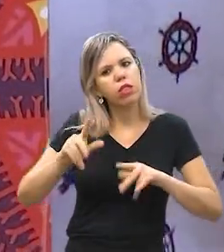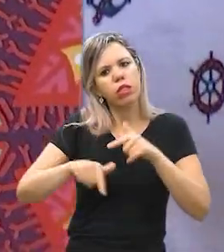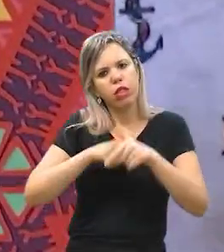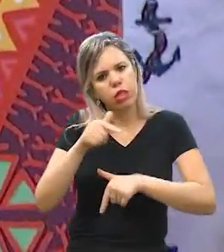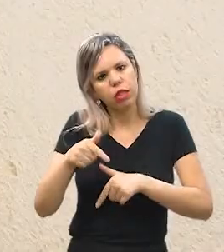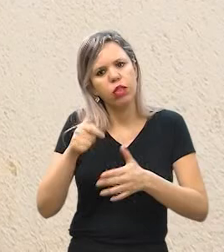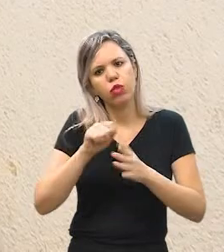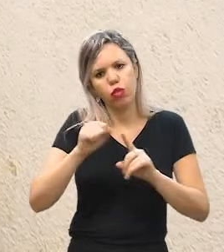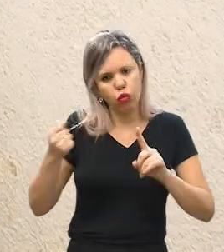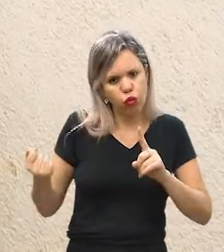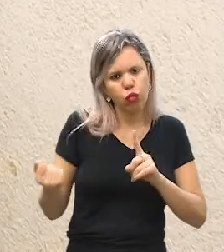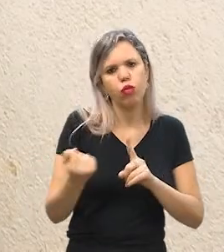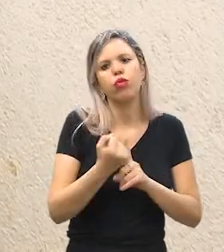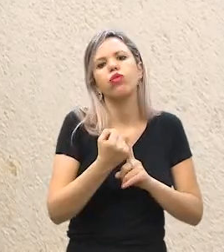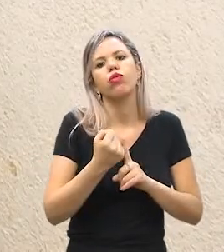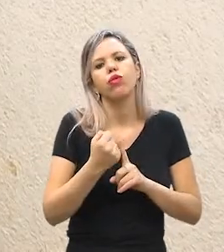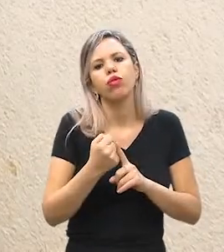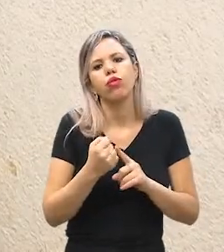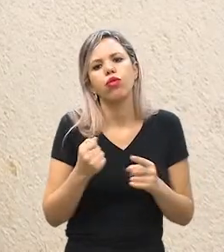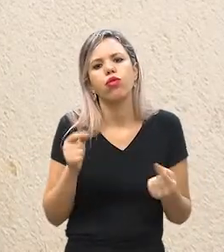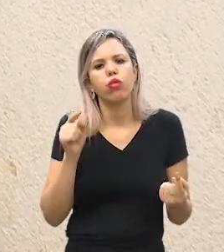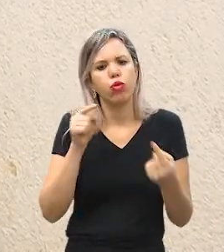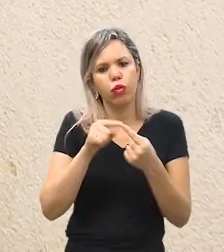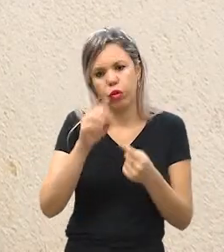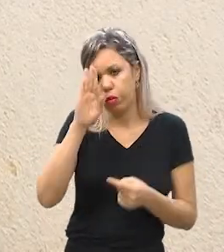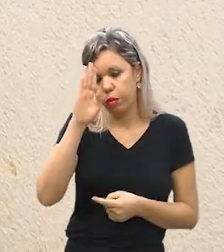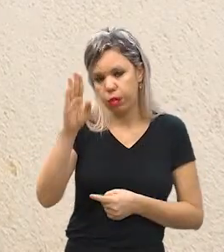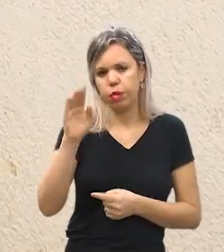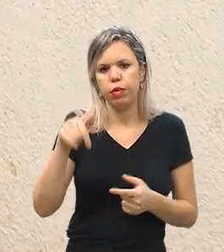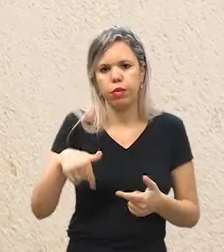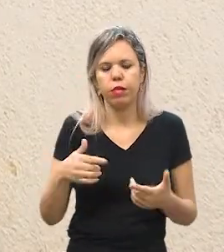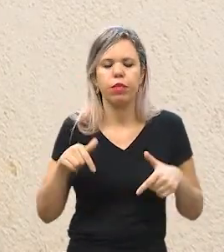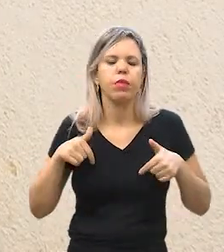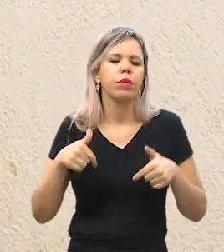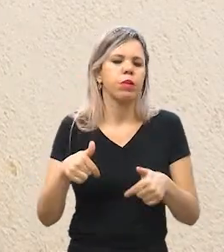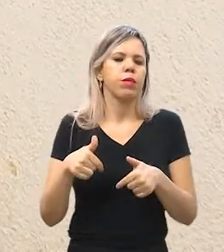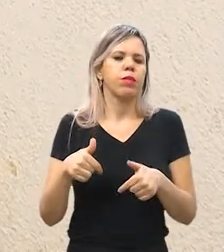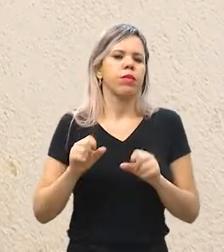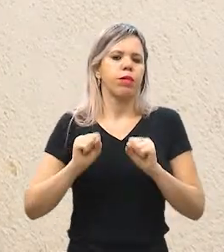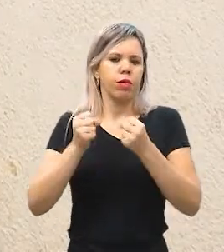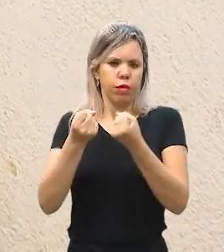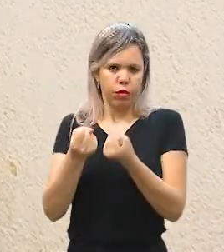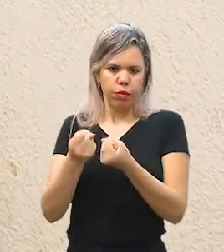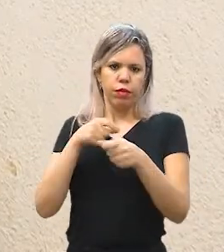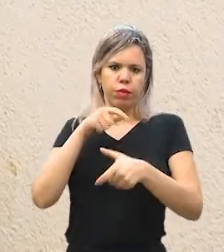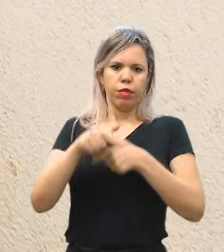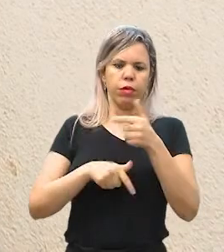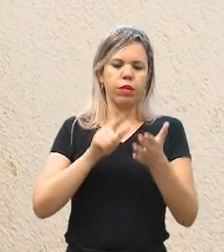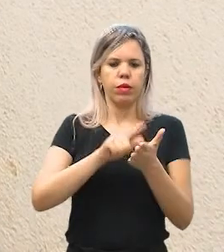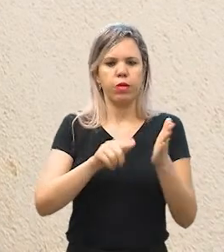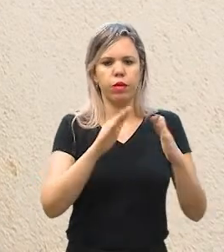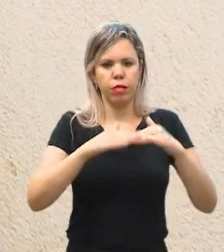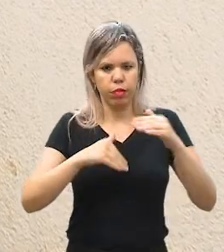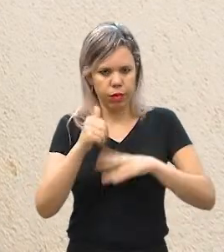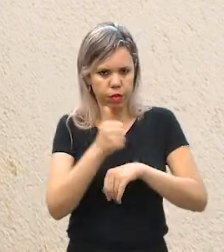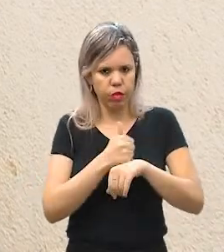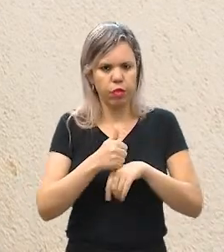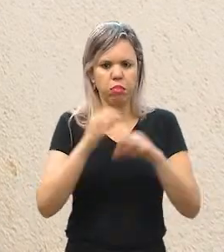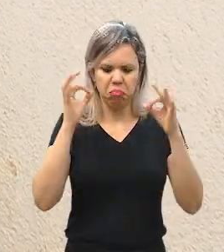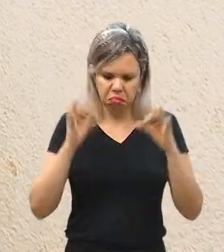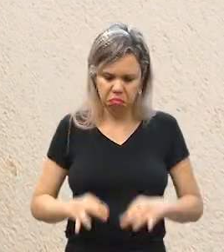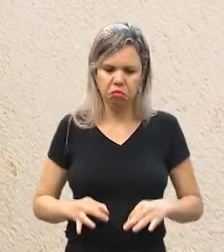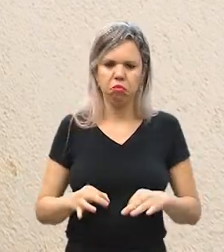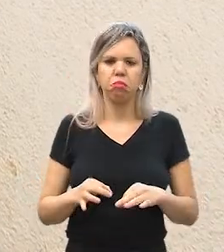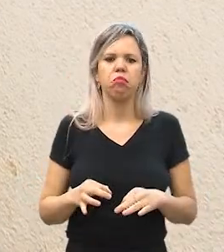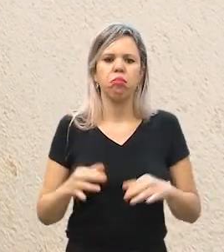pautas sociais, mas que o eixo principal da nossa ação é a defesa do trabalho doméstico decente, né?